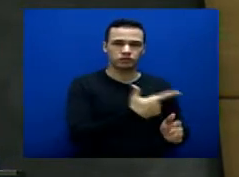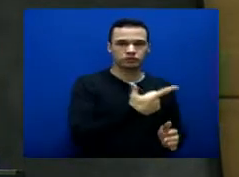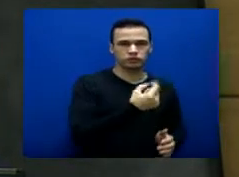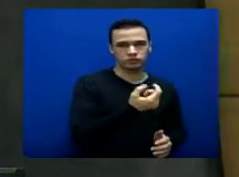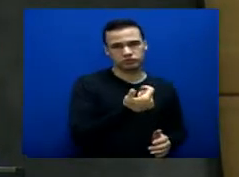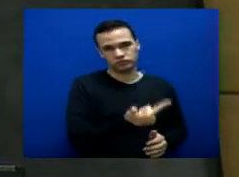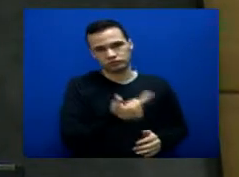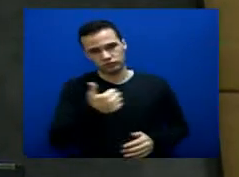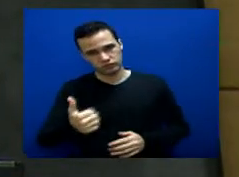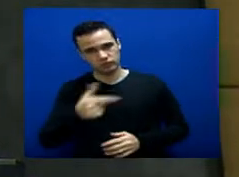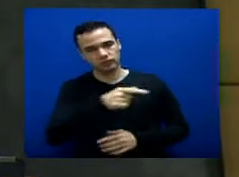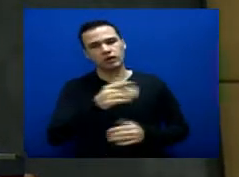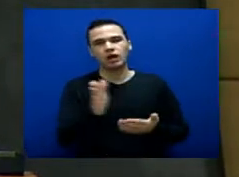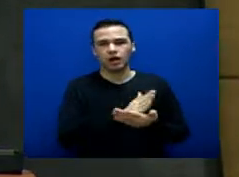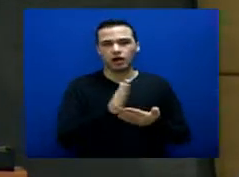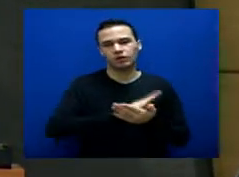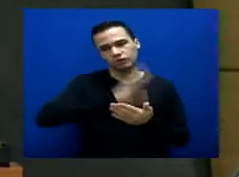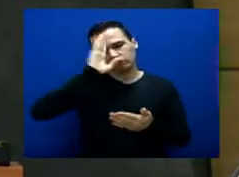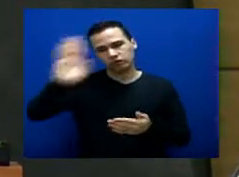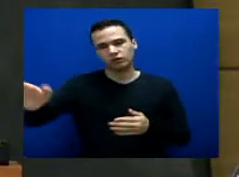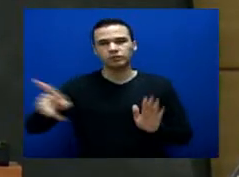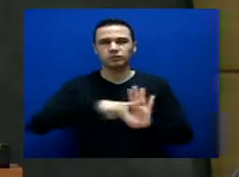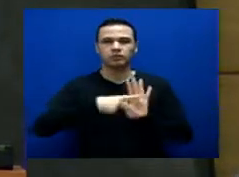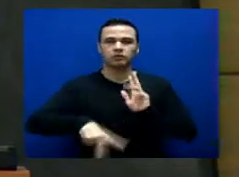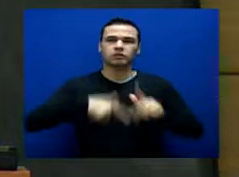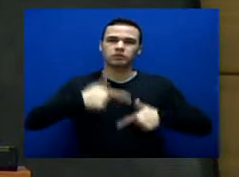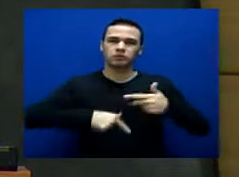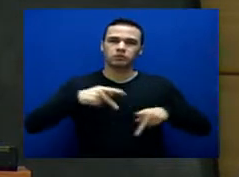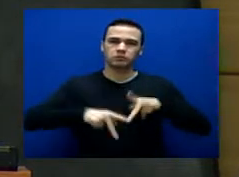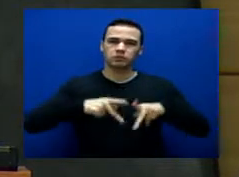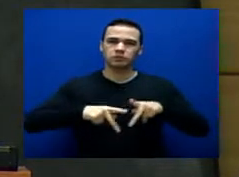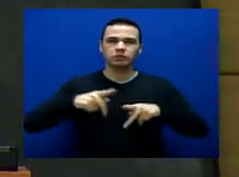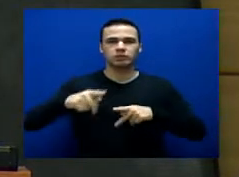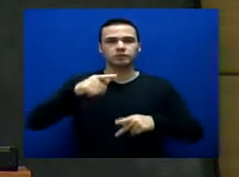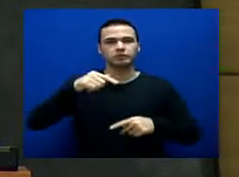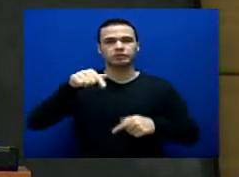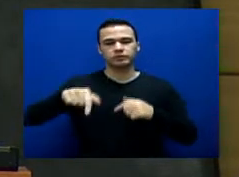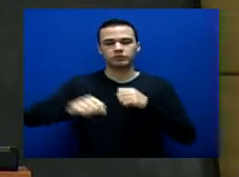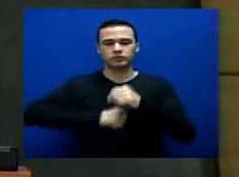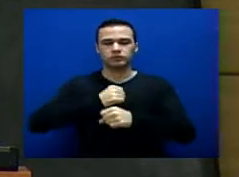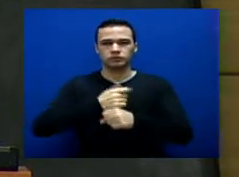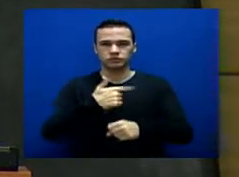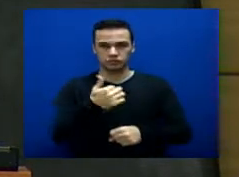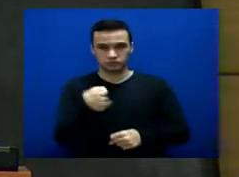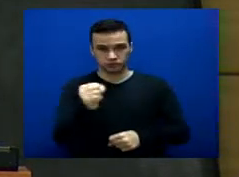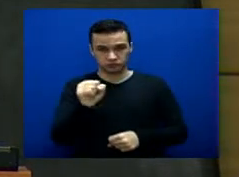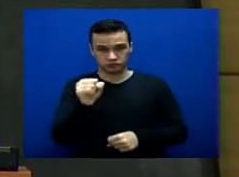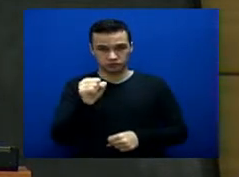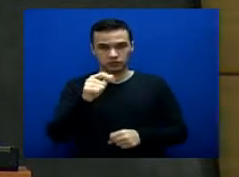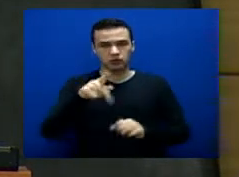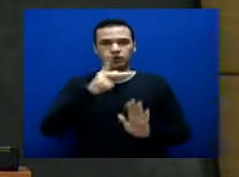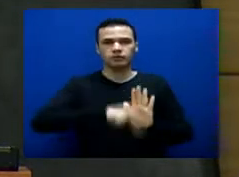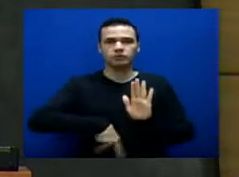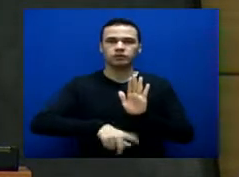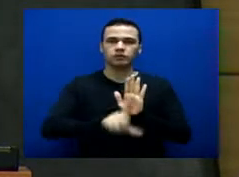metas e prioridades da administração pública para o exercício de 2018. Projeto de lei